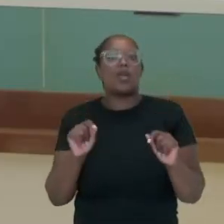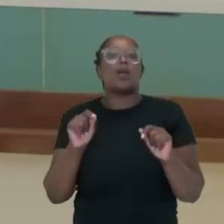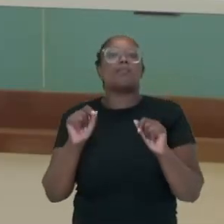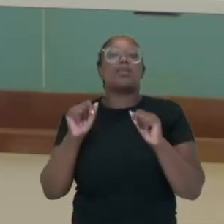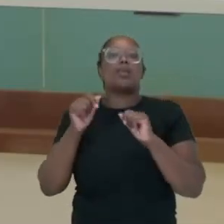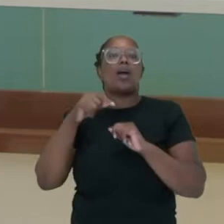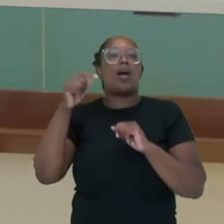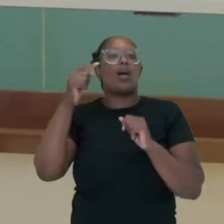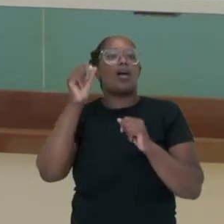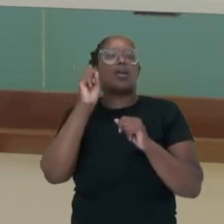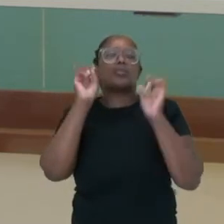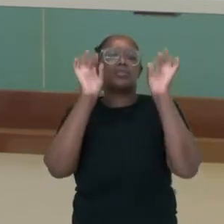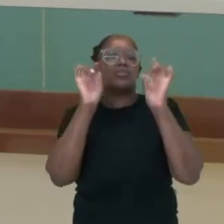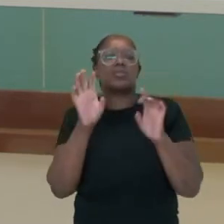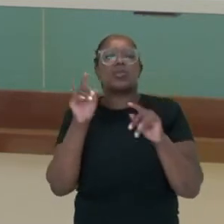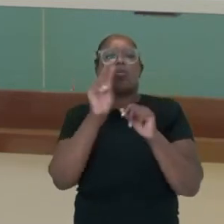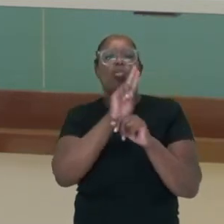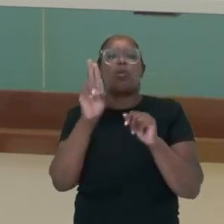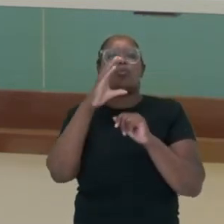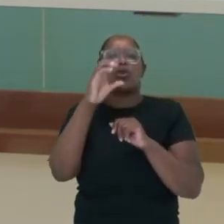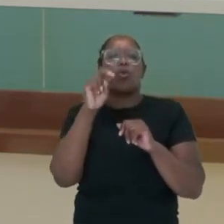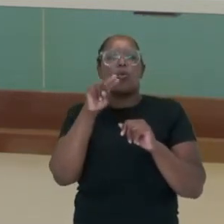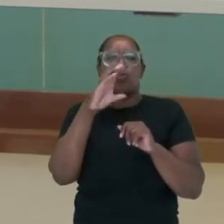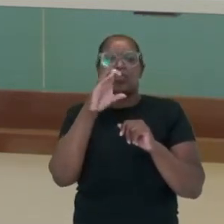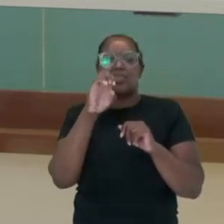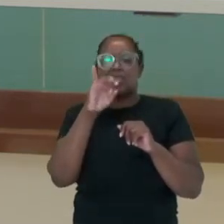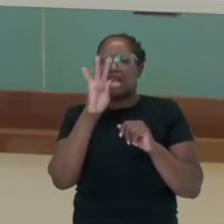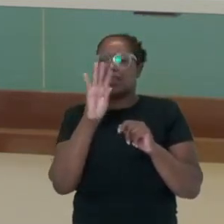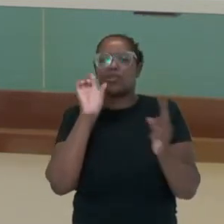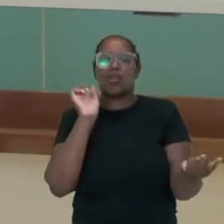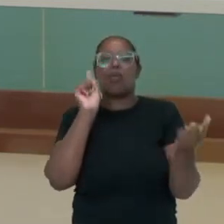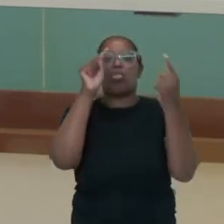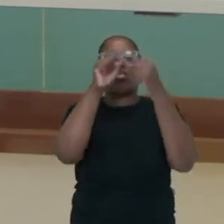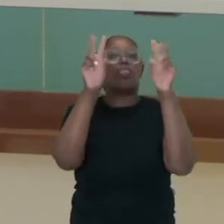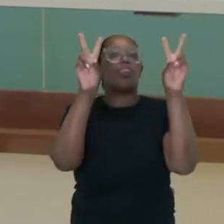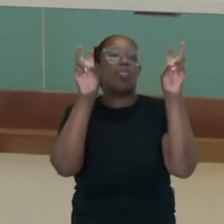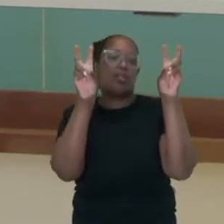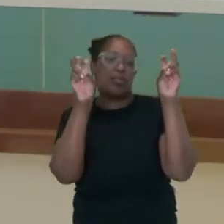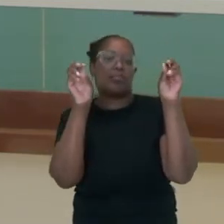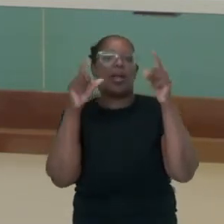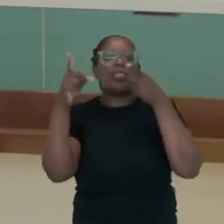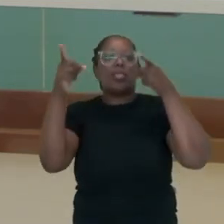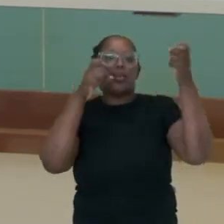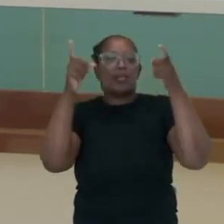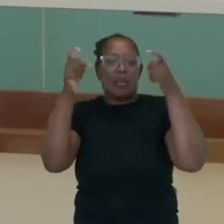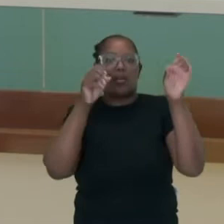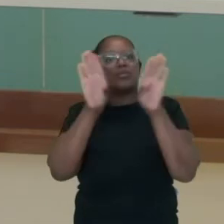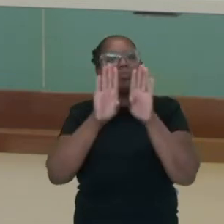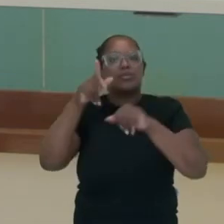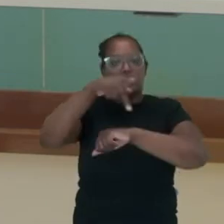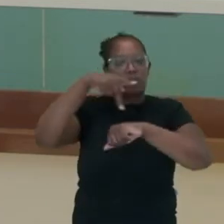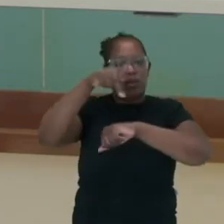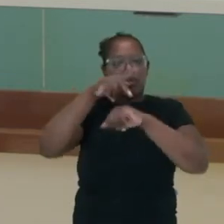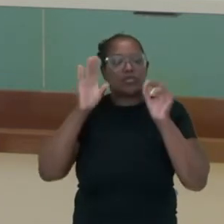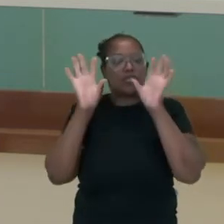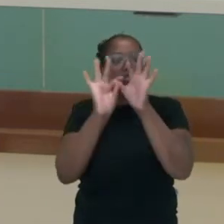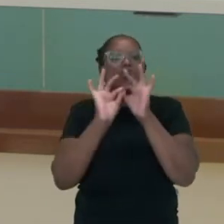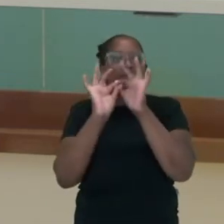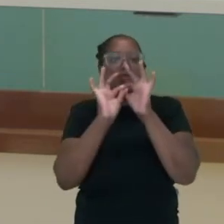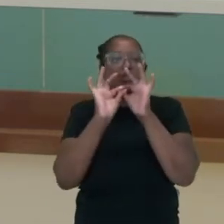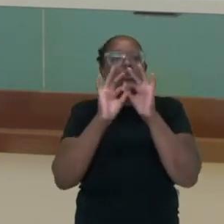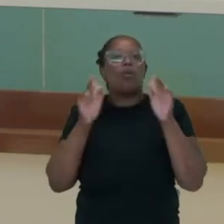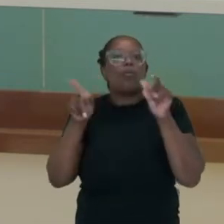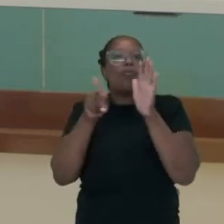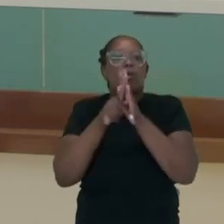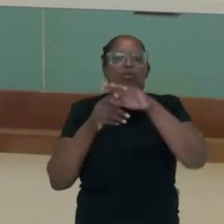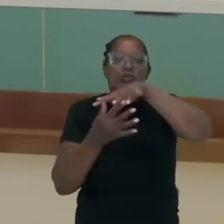de Guerra Fria e as implicações no cenário não só entre os países envolvidos, mas dentro de uma representação mundial. Para